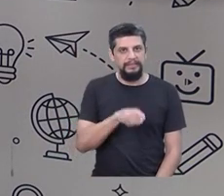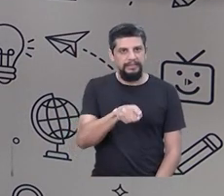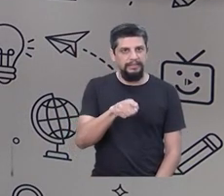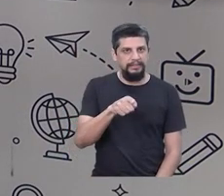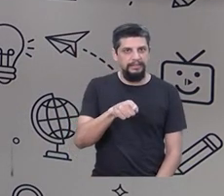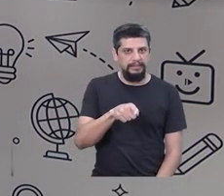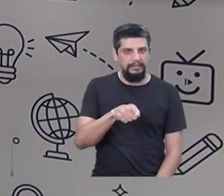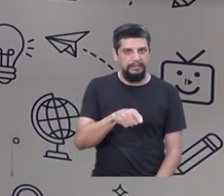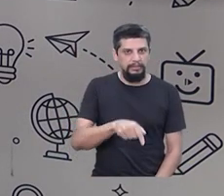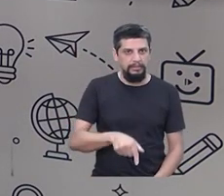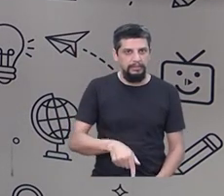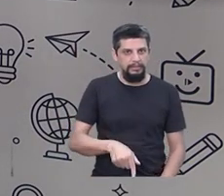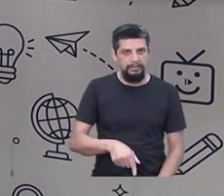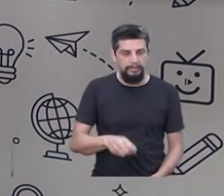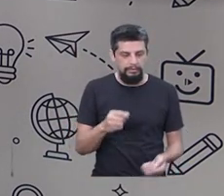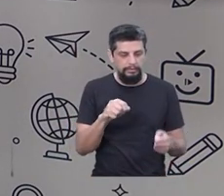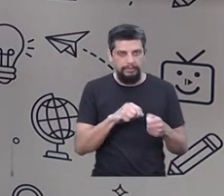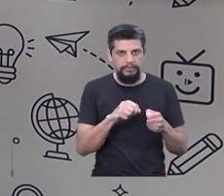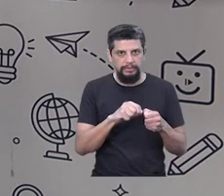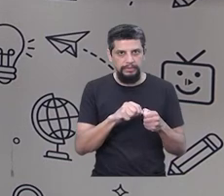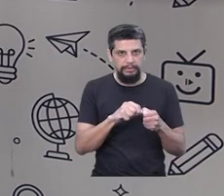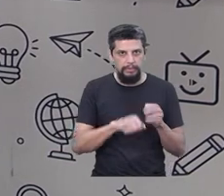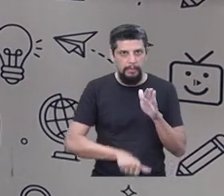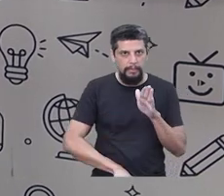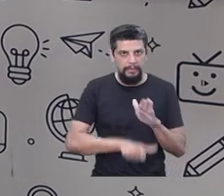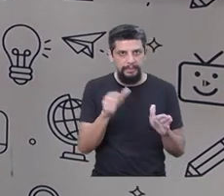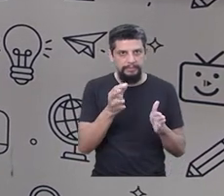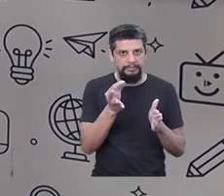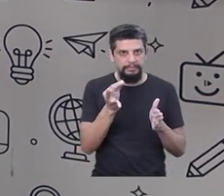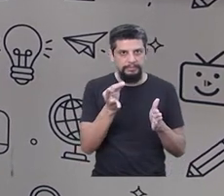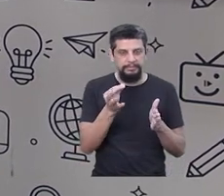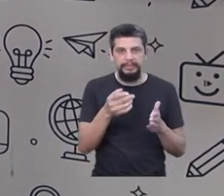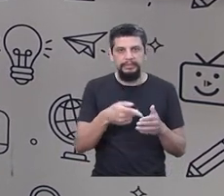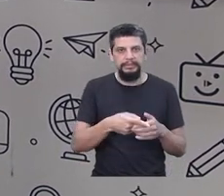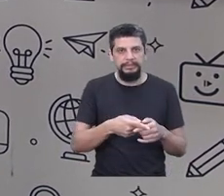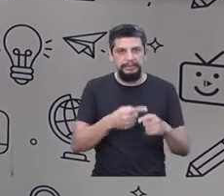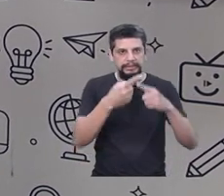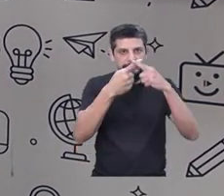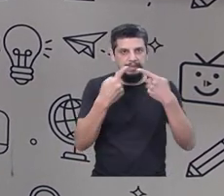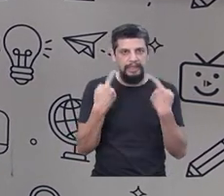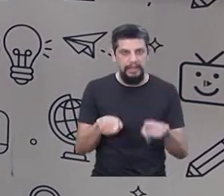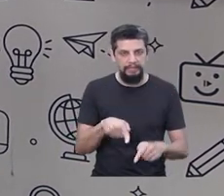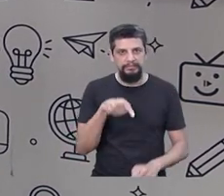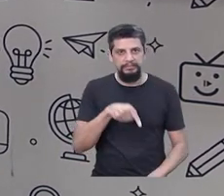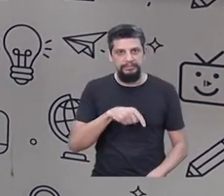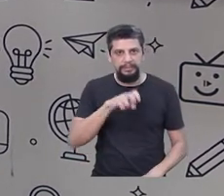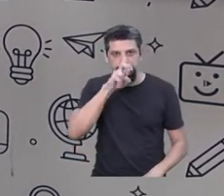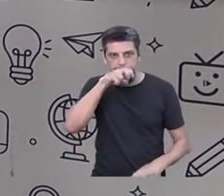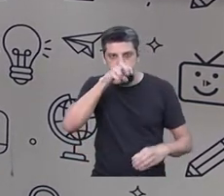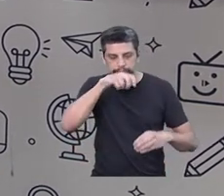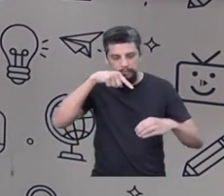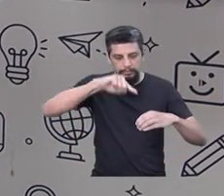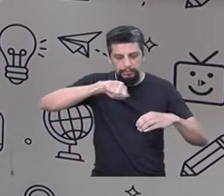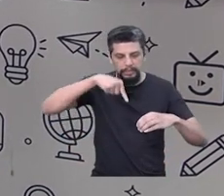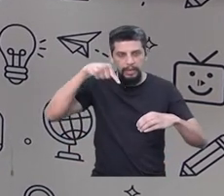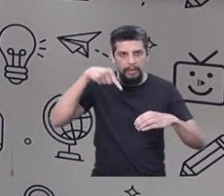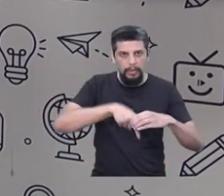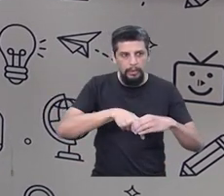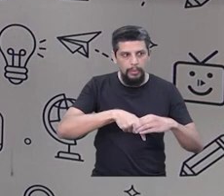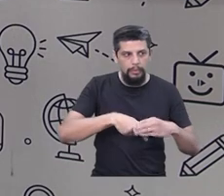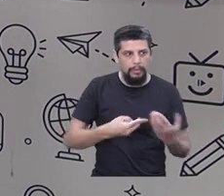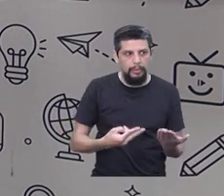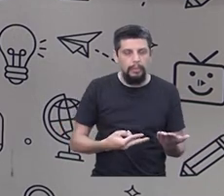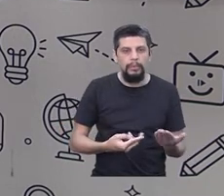Conseguimos nosso primeiro desafio, pois foi a toupeira. Feira, o segundo desafio